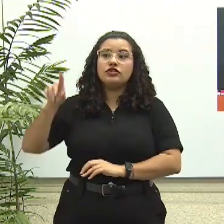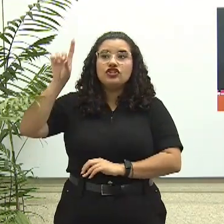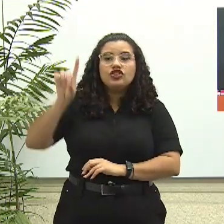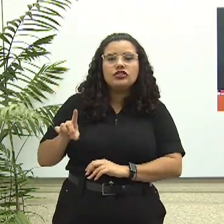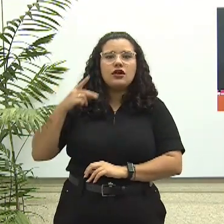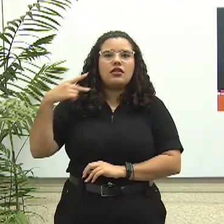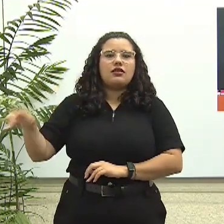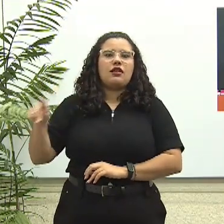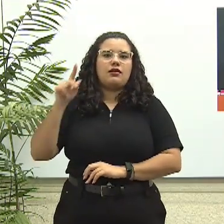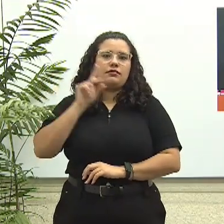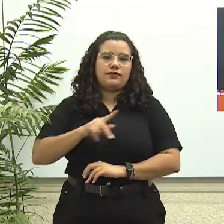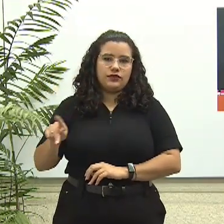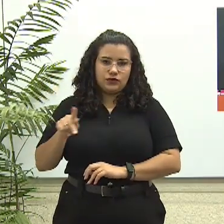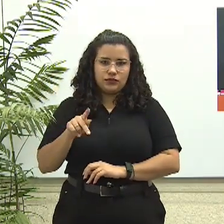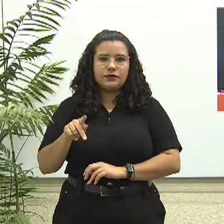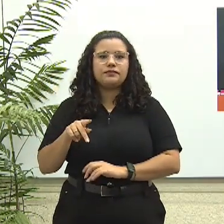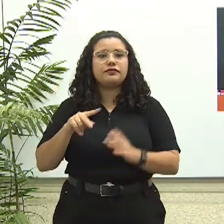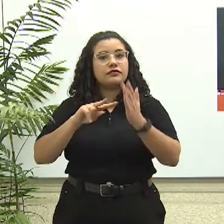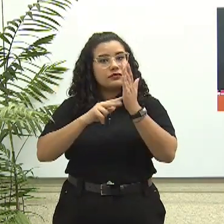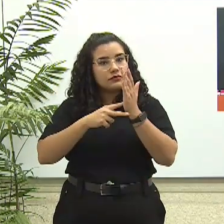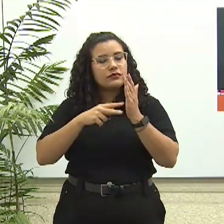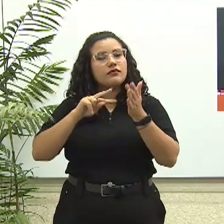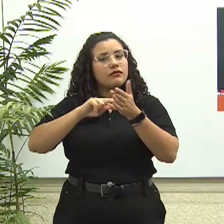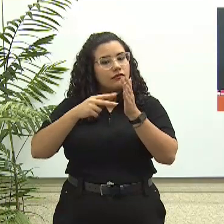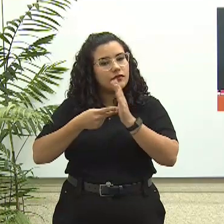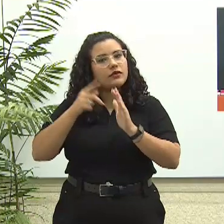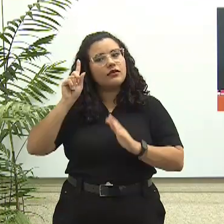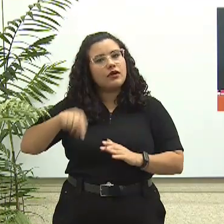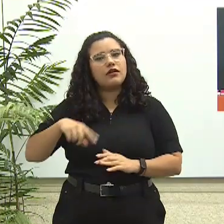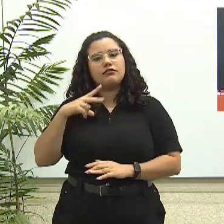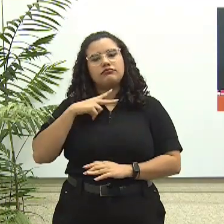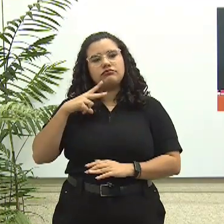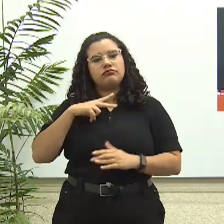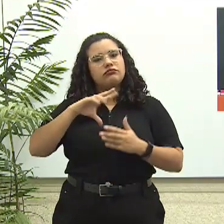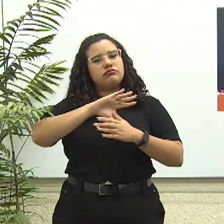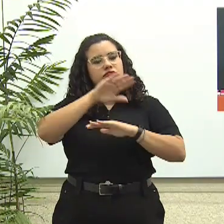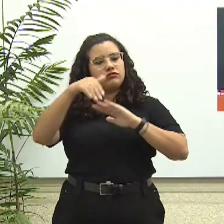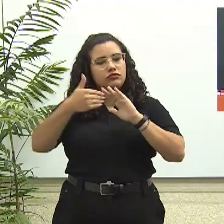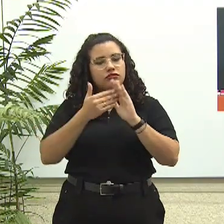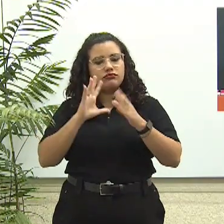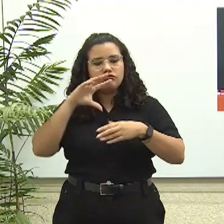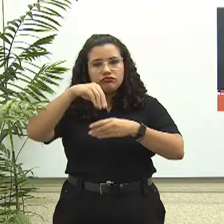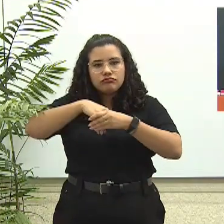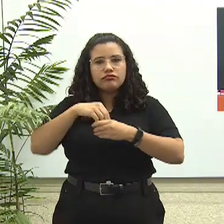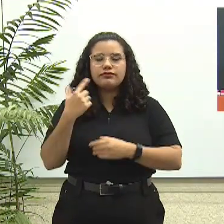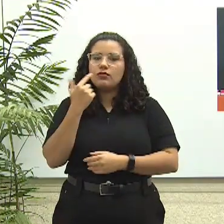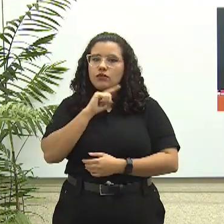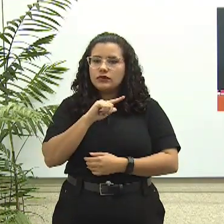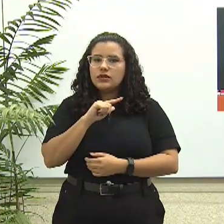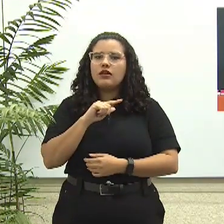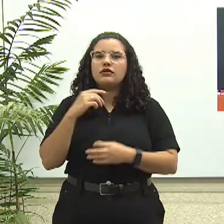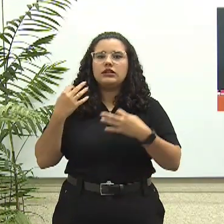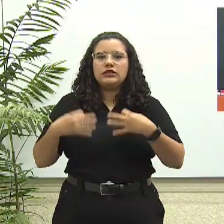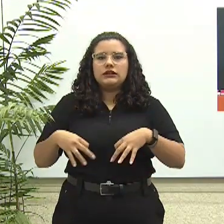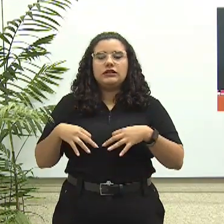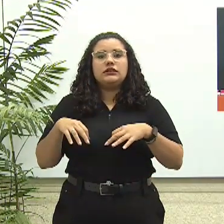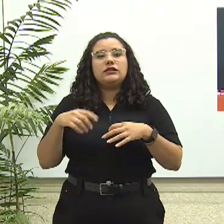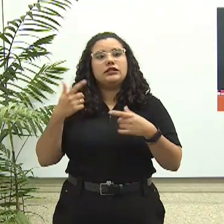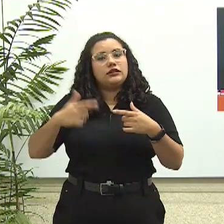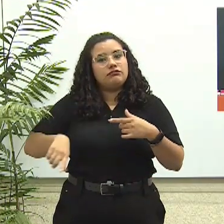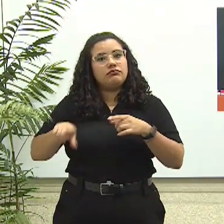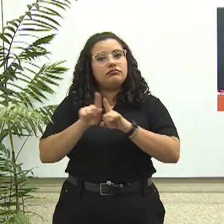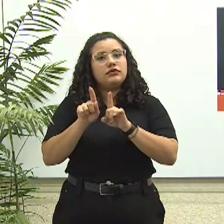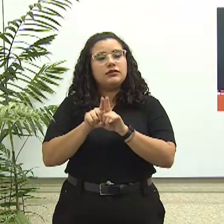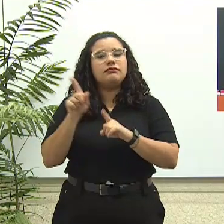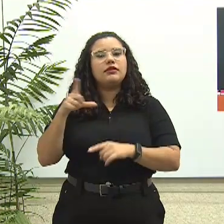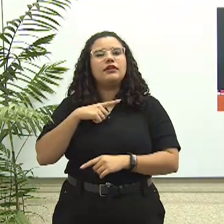professores o sindicato representa os professores das escolas privadas de todos os níveis e portanto a o interesse